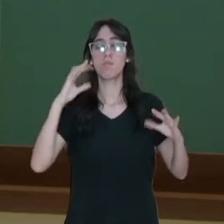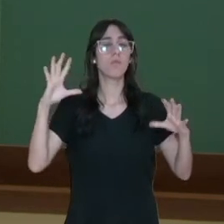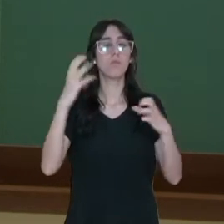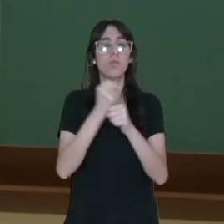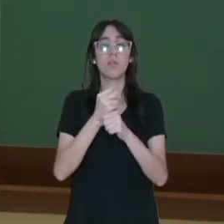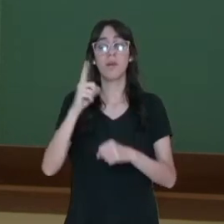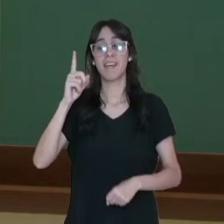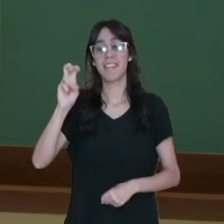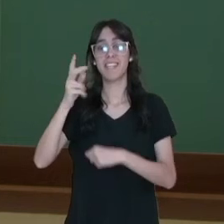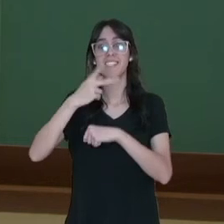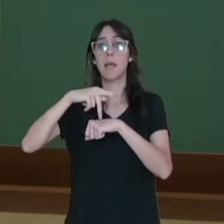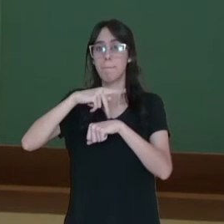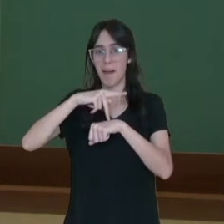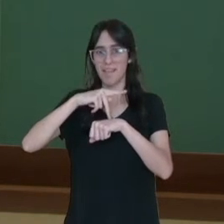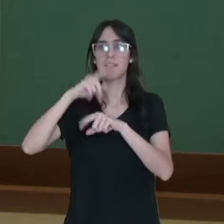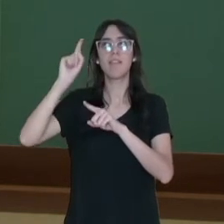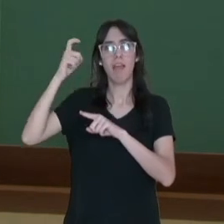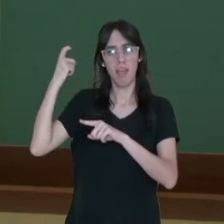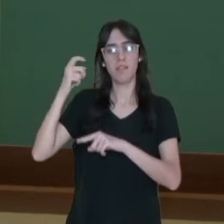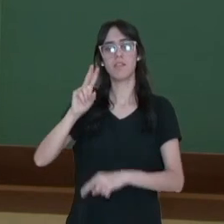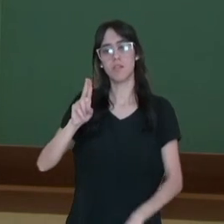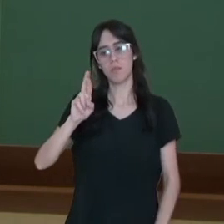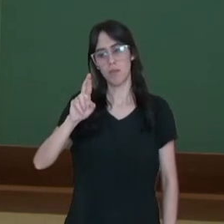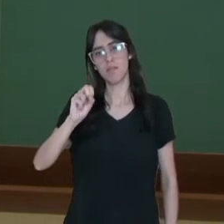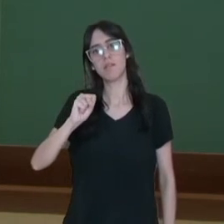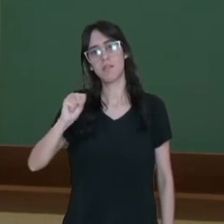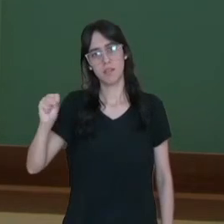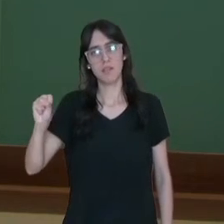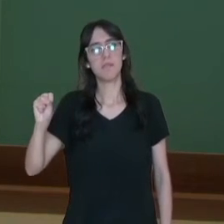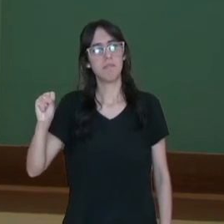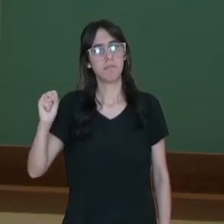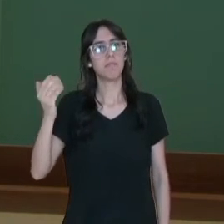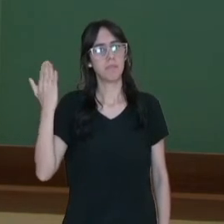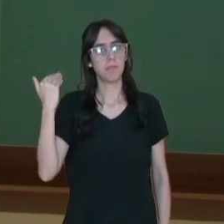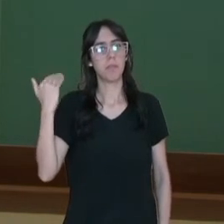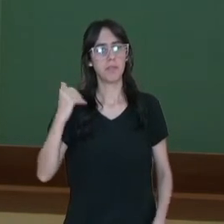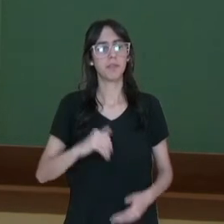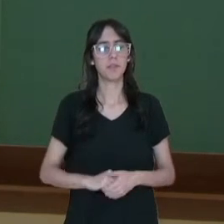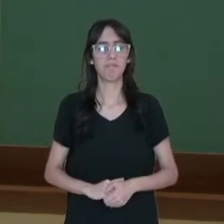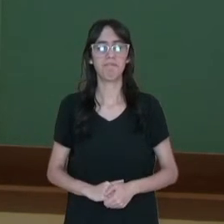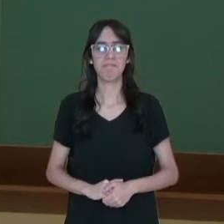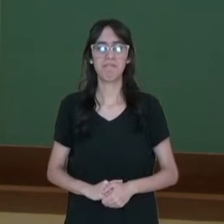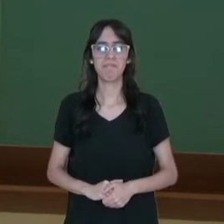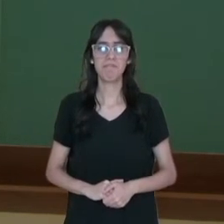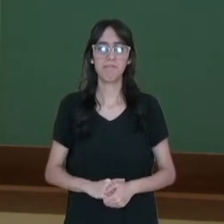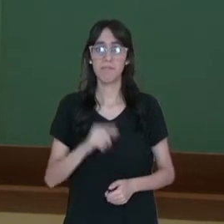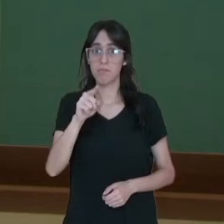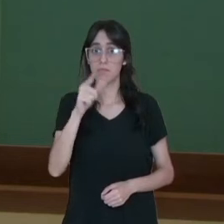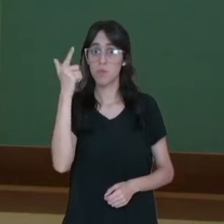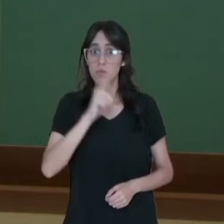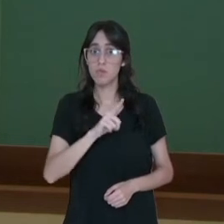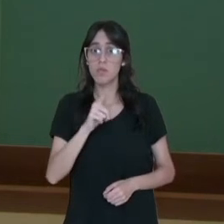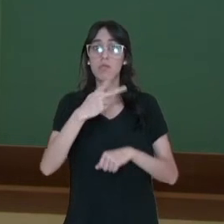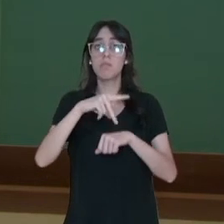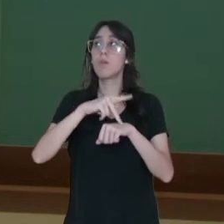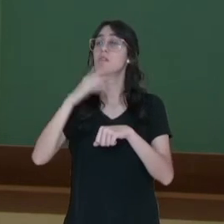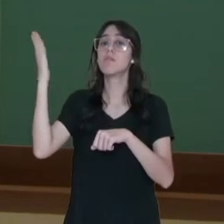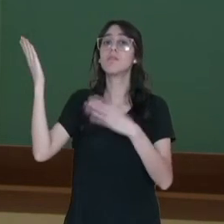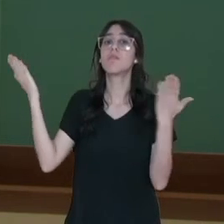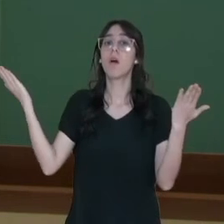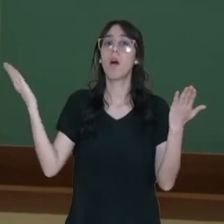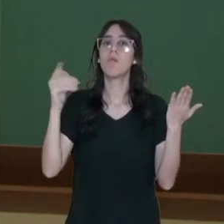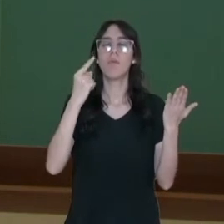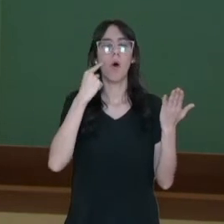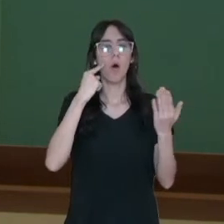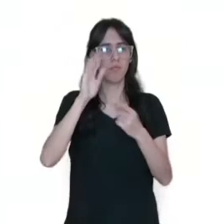15 países atuais faziam parte, formavam a União Soviética. Conseguiu identificar todos? Uma listinha para você